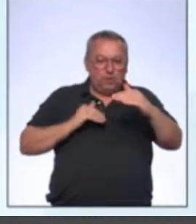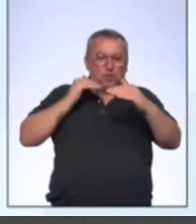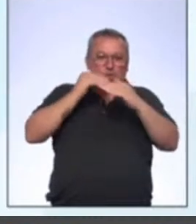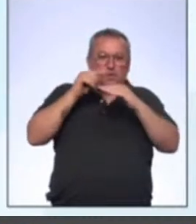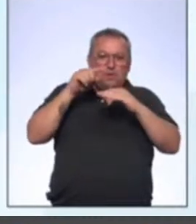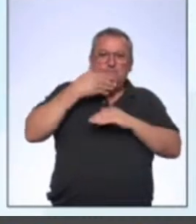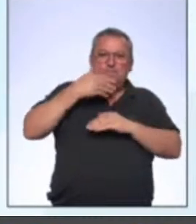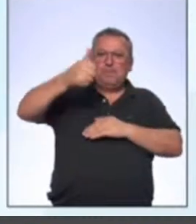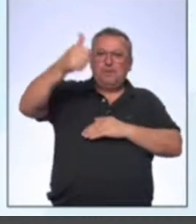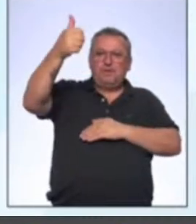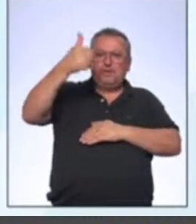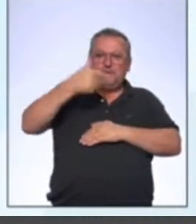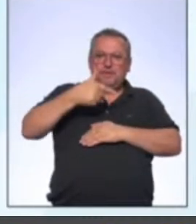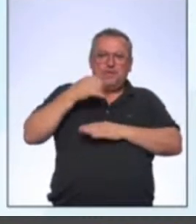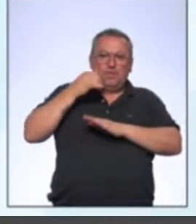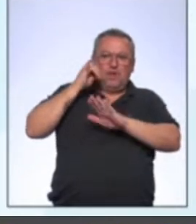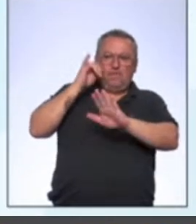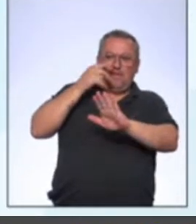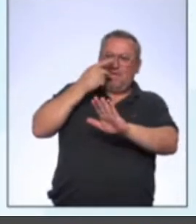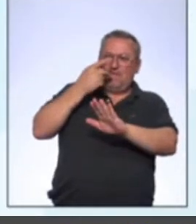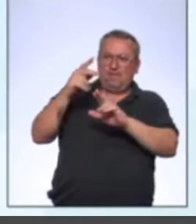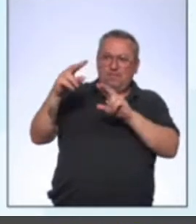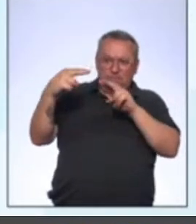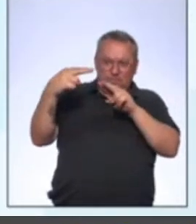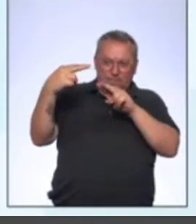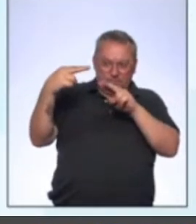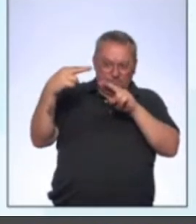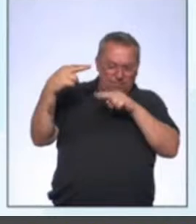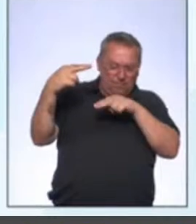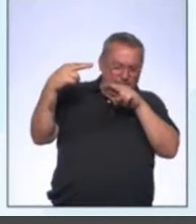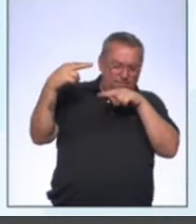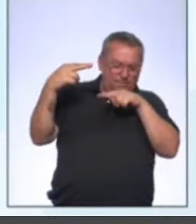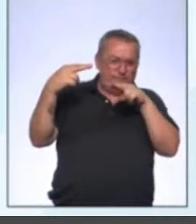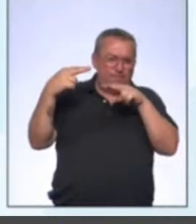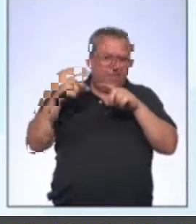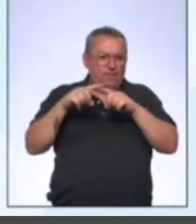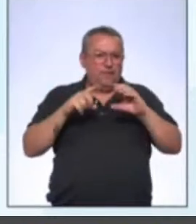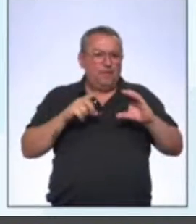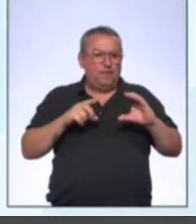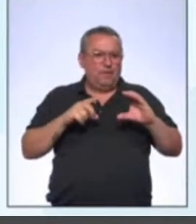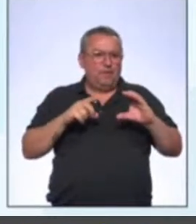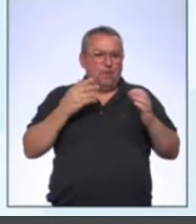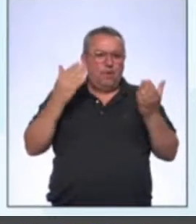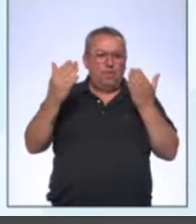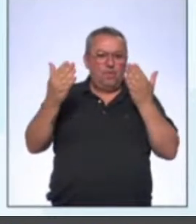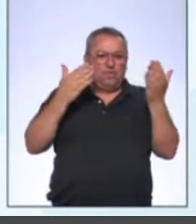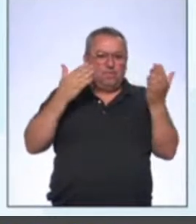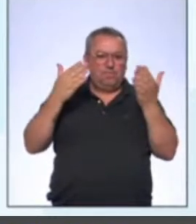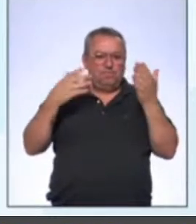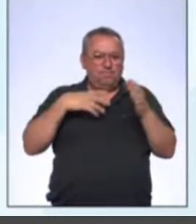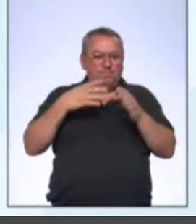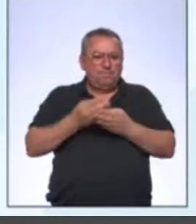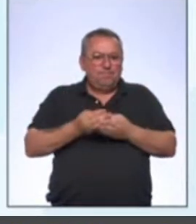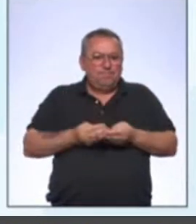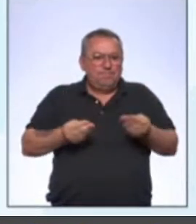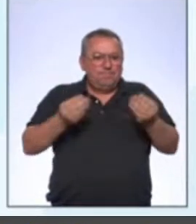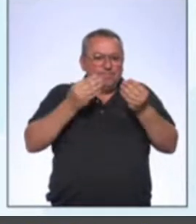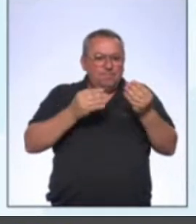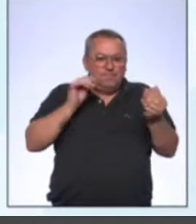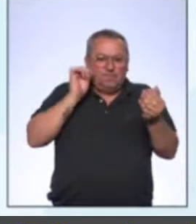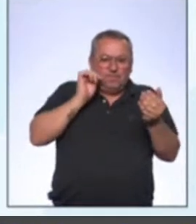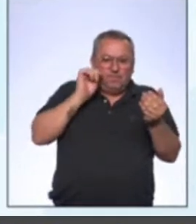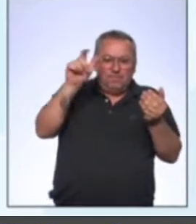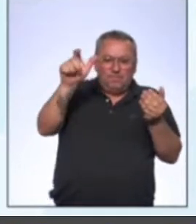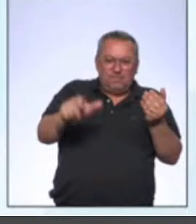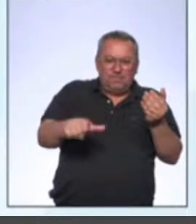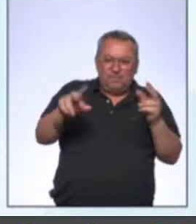esse motivo, evita lhe direcionar o olhar. Alternativa C. Compara seu frágil estado emocional com a de sua amada, por